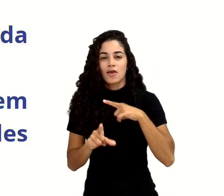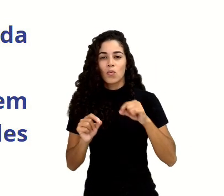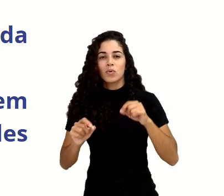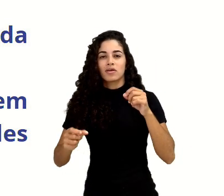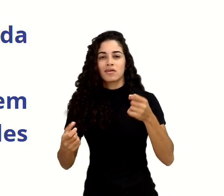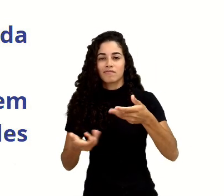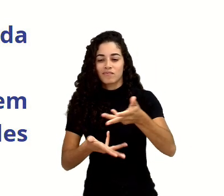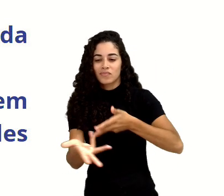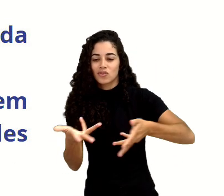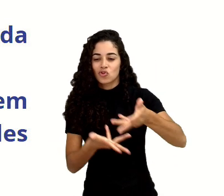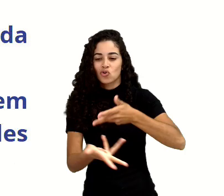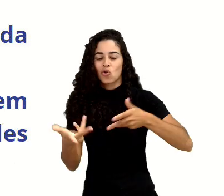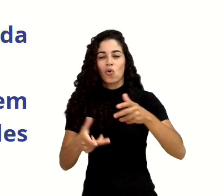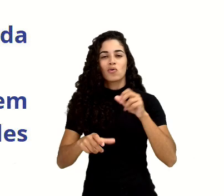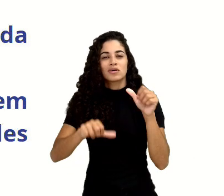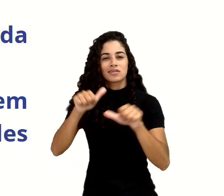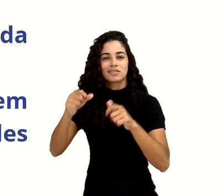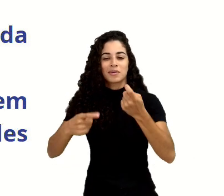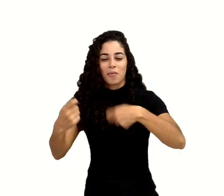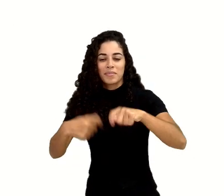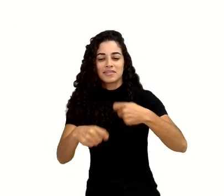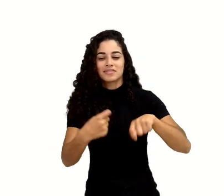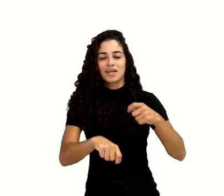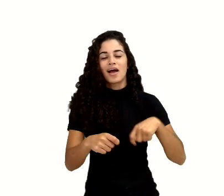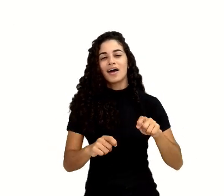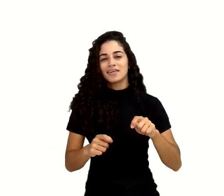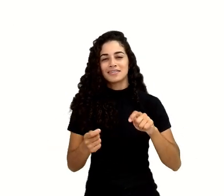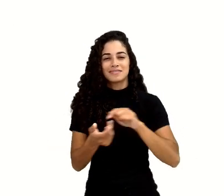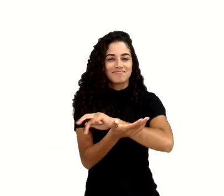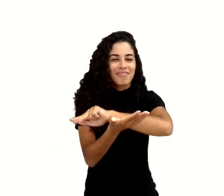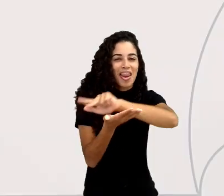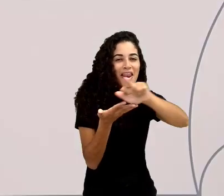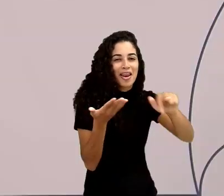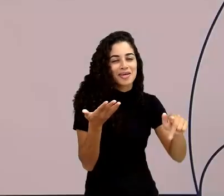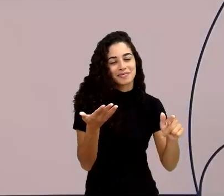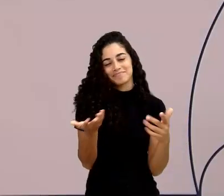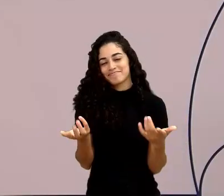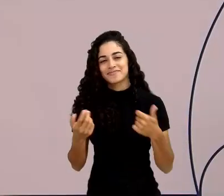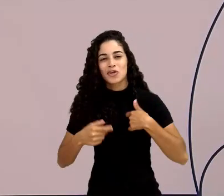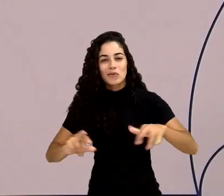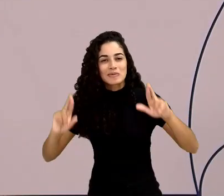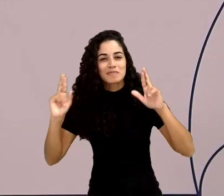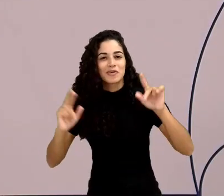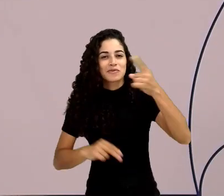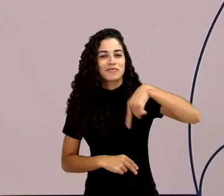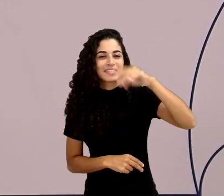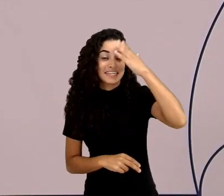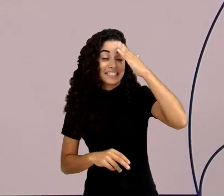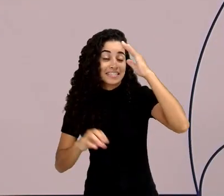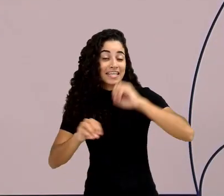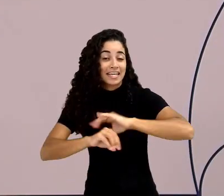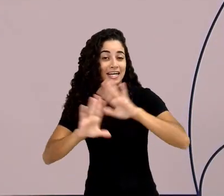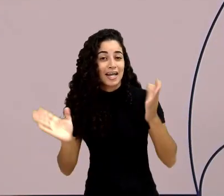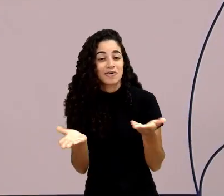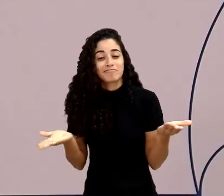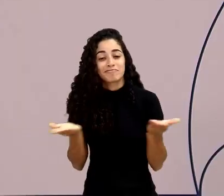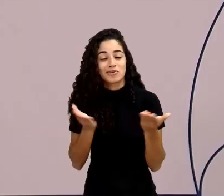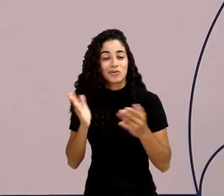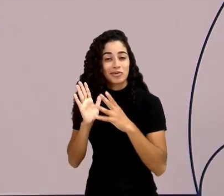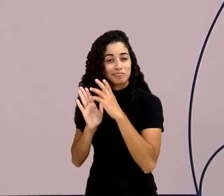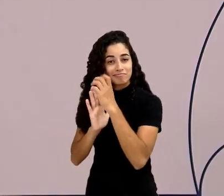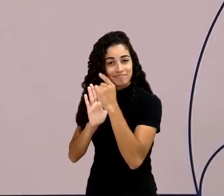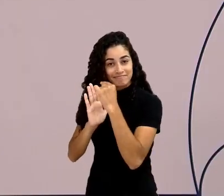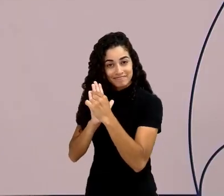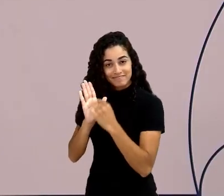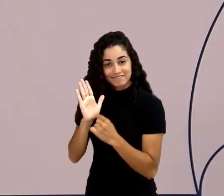tráfico de africanos escravizados. É isso, pessoal. Espero que vocês tenham entendido e fica aí para vocês, por